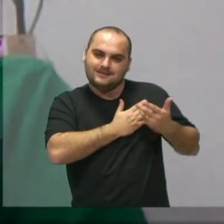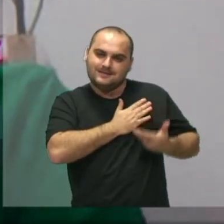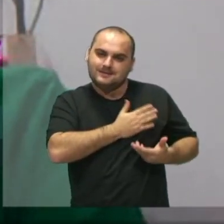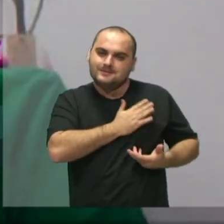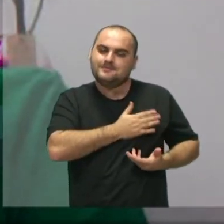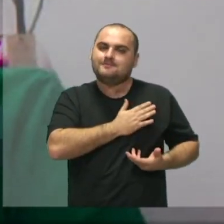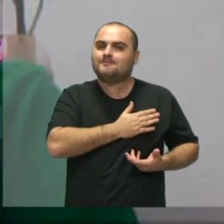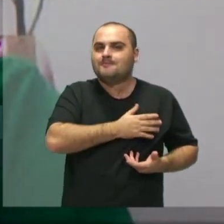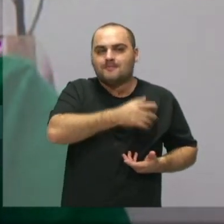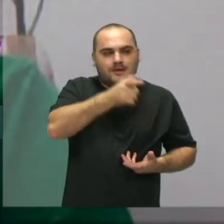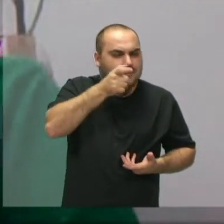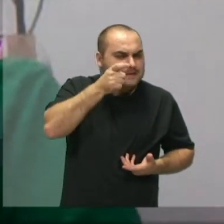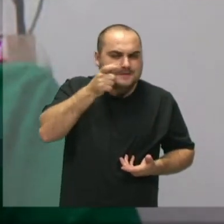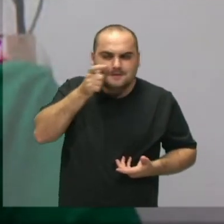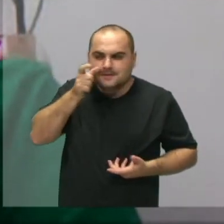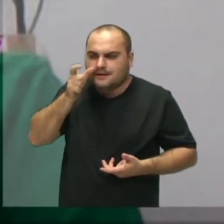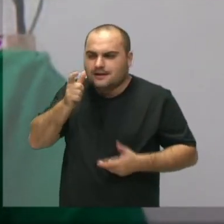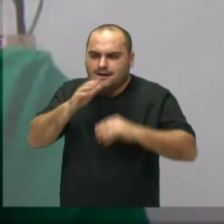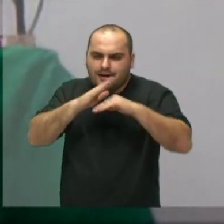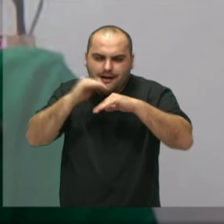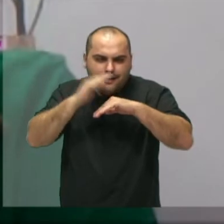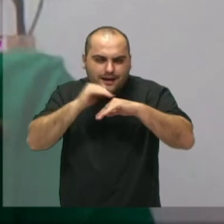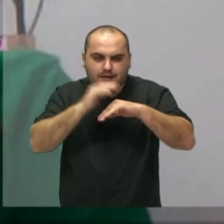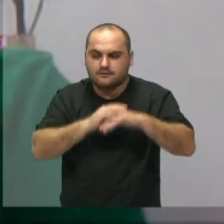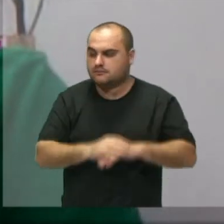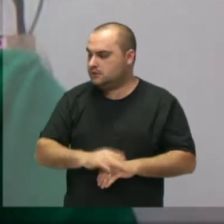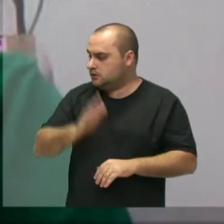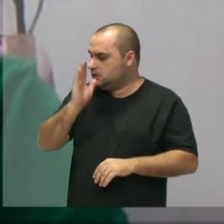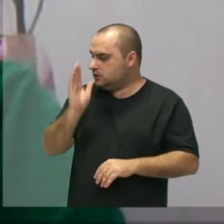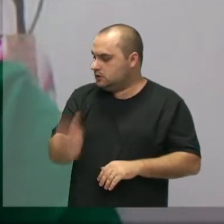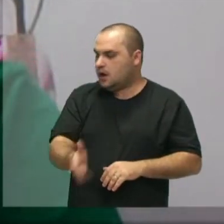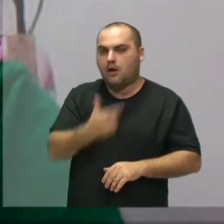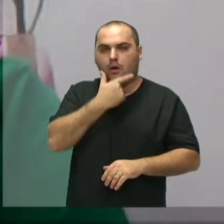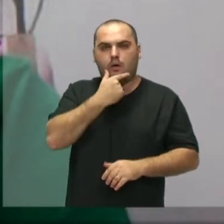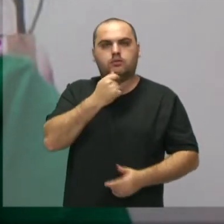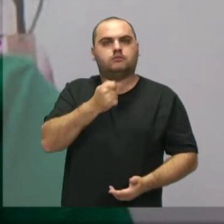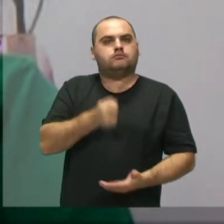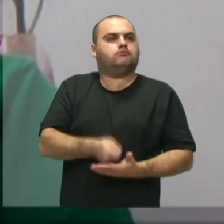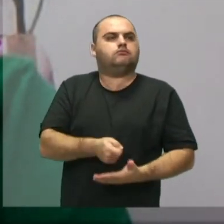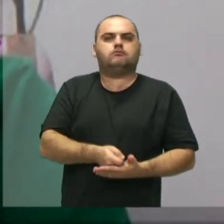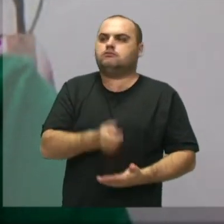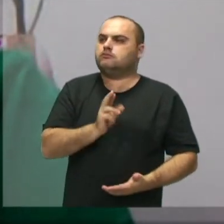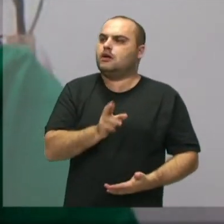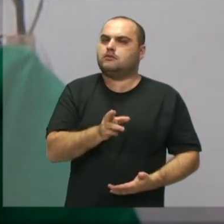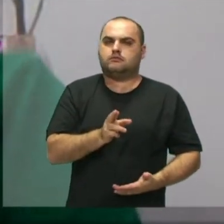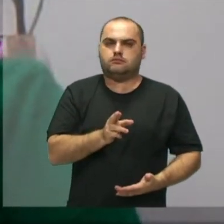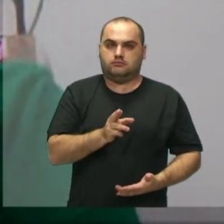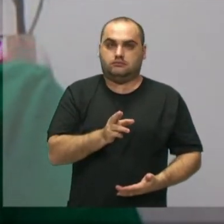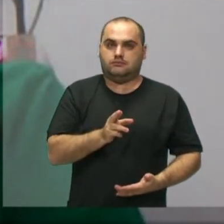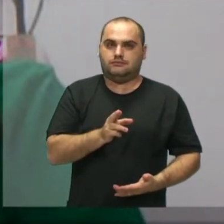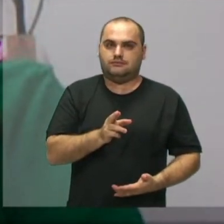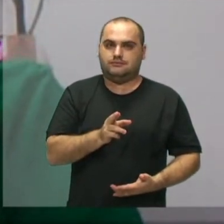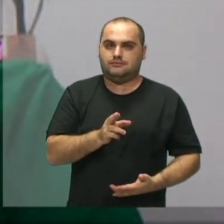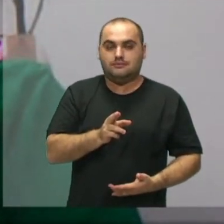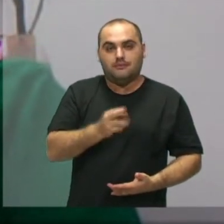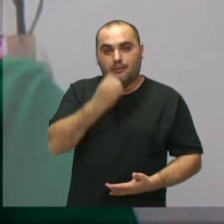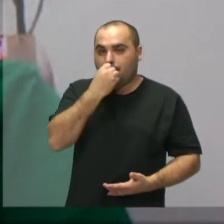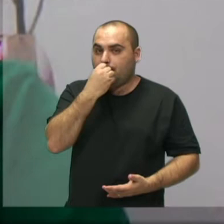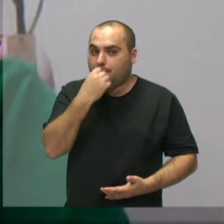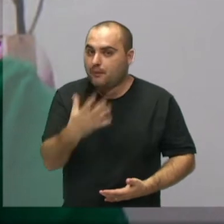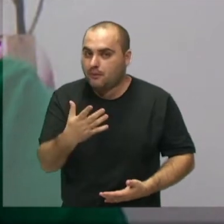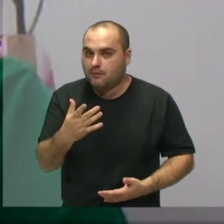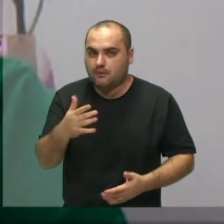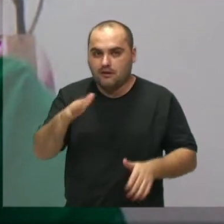tem esse olhar mais carinhoso, assim. E o homem é um pouco mais razão. Mais razão. O ideal seria que tivesse